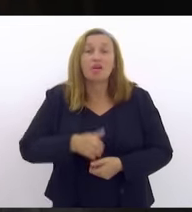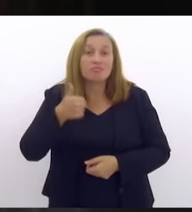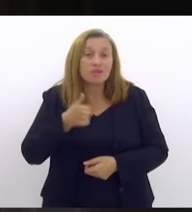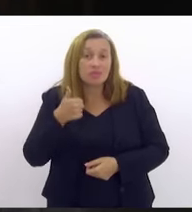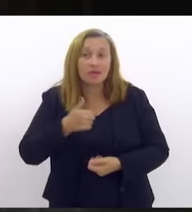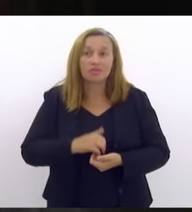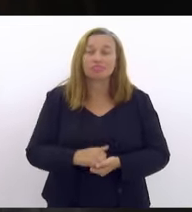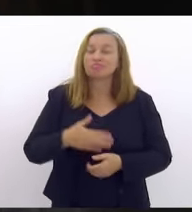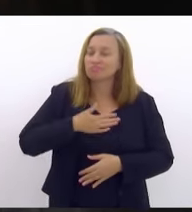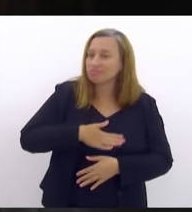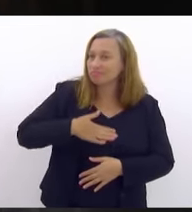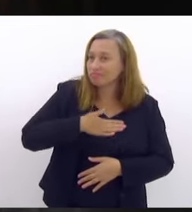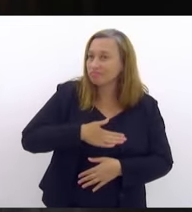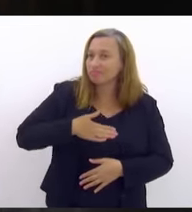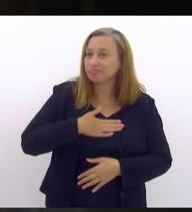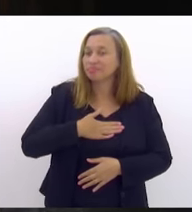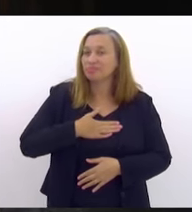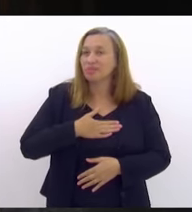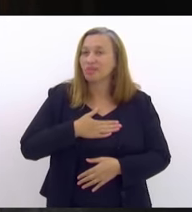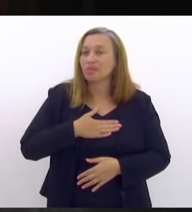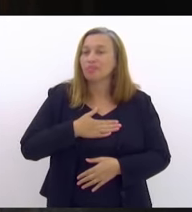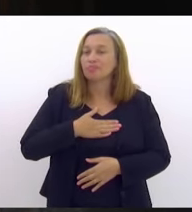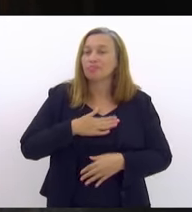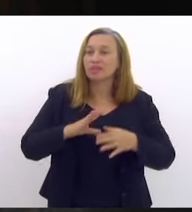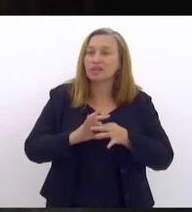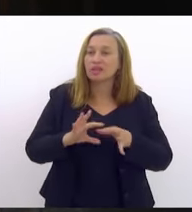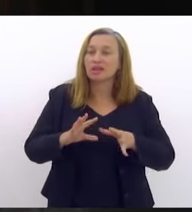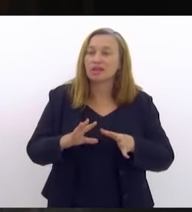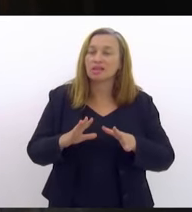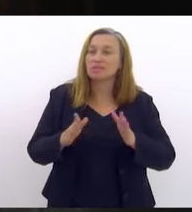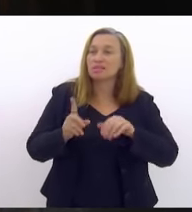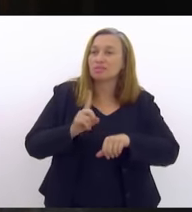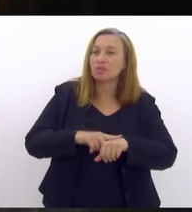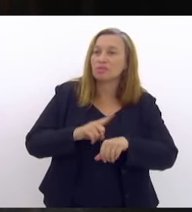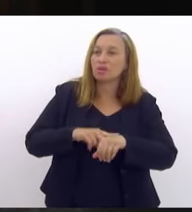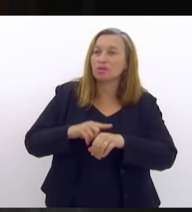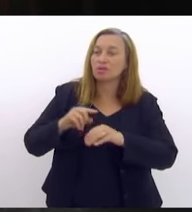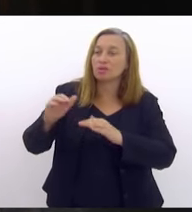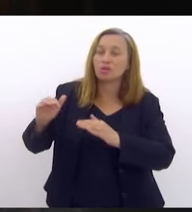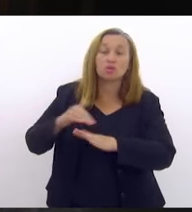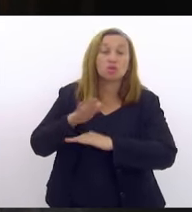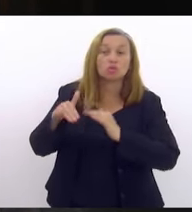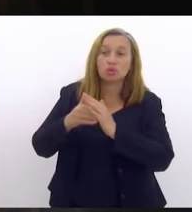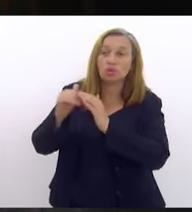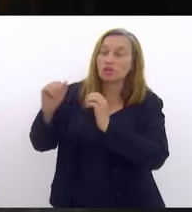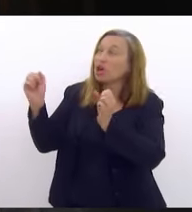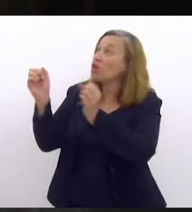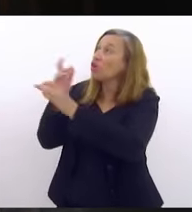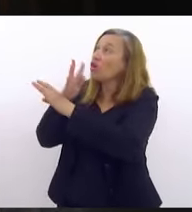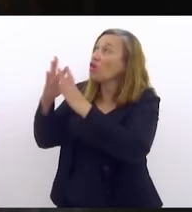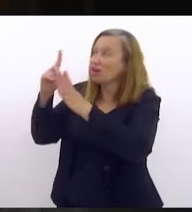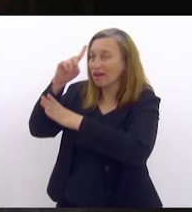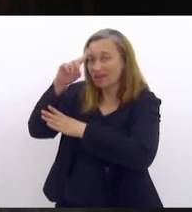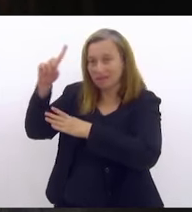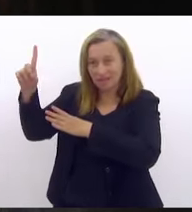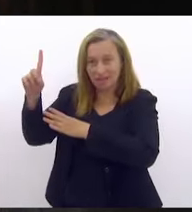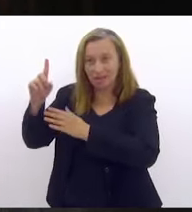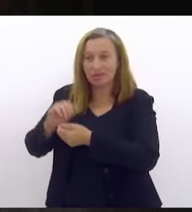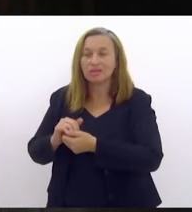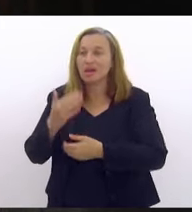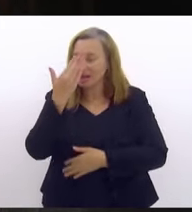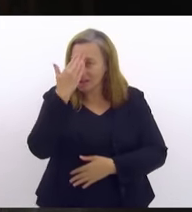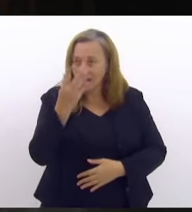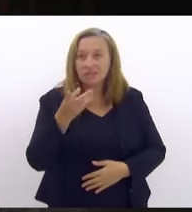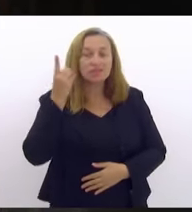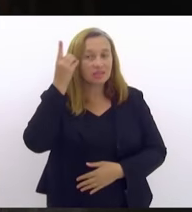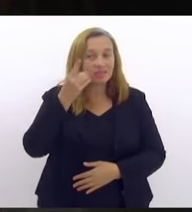lugar, gostaria de dedicar esse momento toda a honra e glória a Deus, nos permitiu chegar até aqui. Agradeço ao deputado